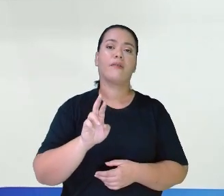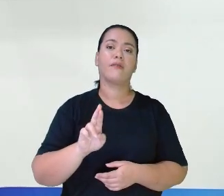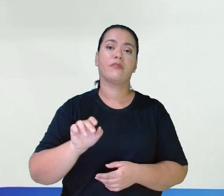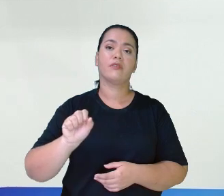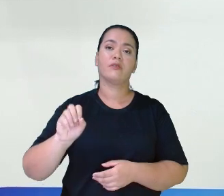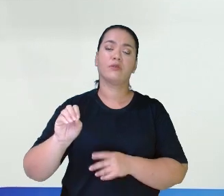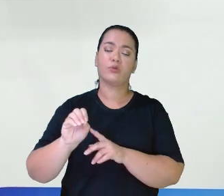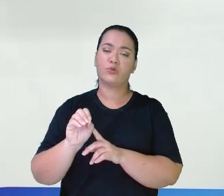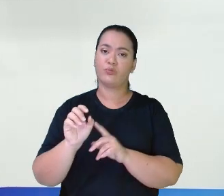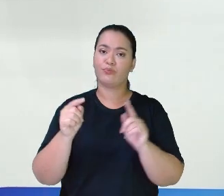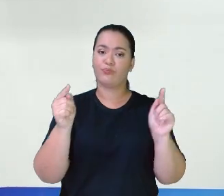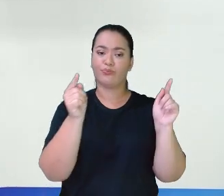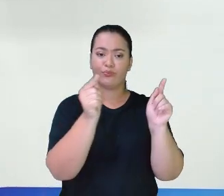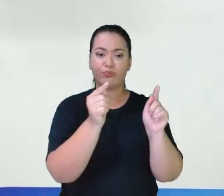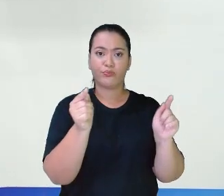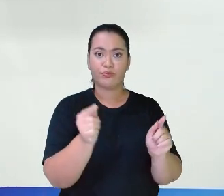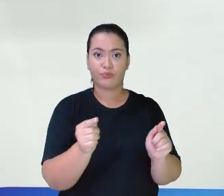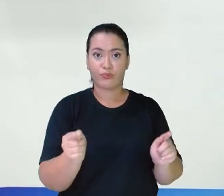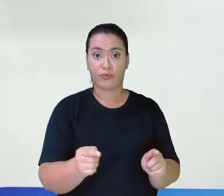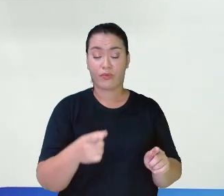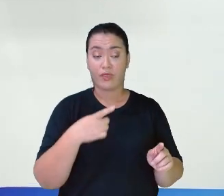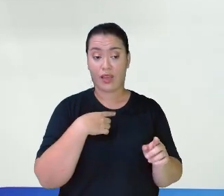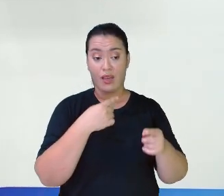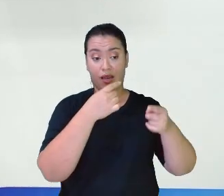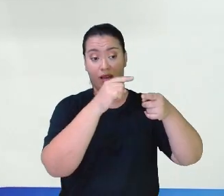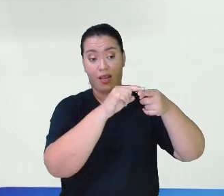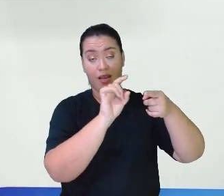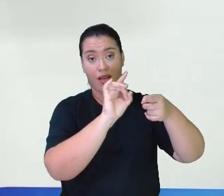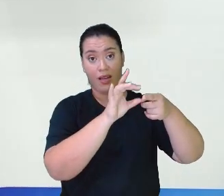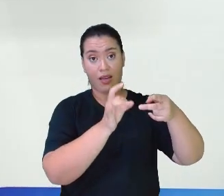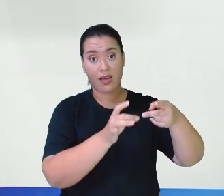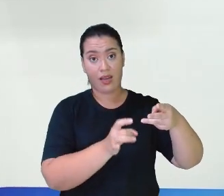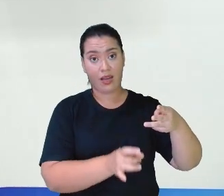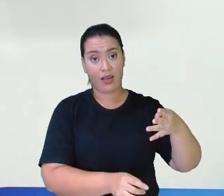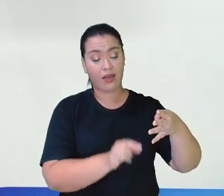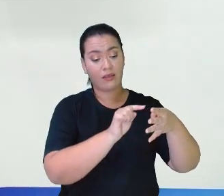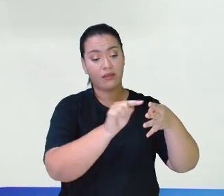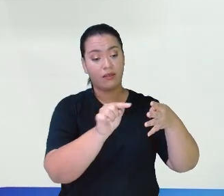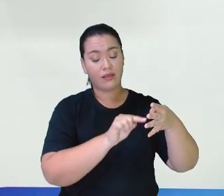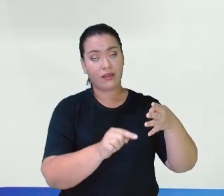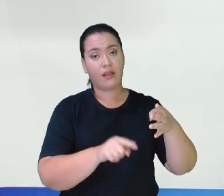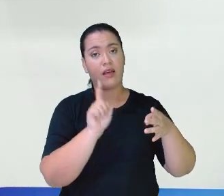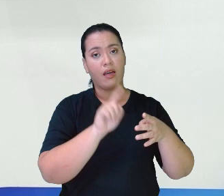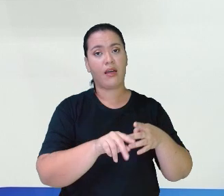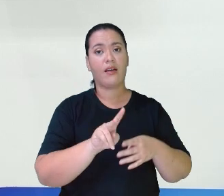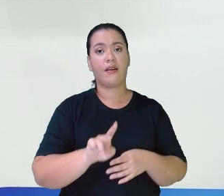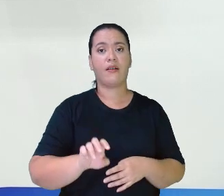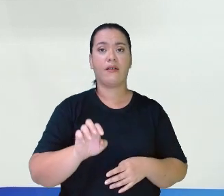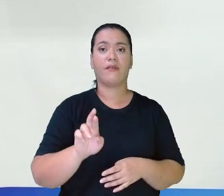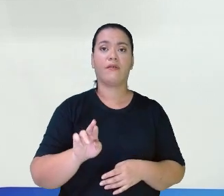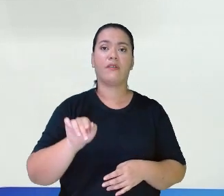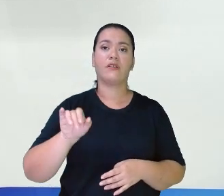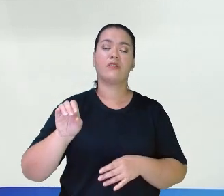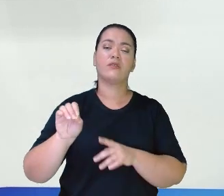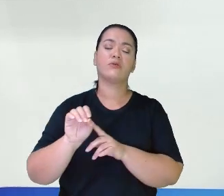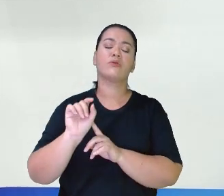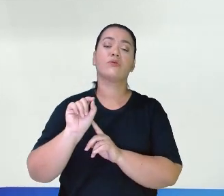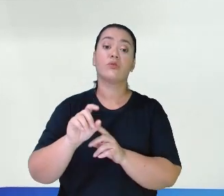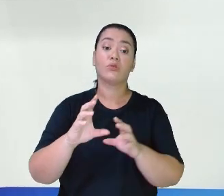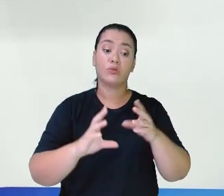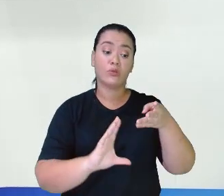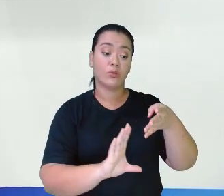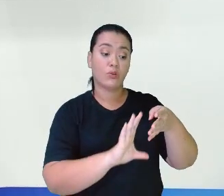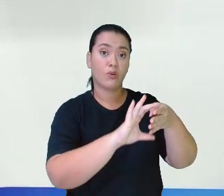versos, muito bem. Cada linha dessa é um verso. Quando eu junto os versos, eu tenho